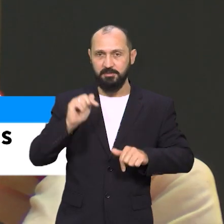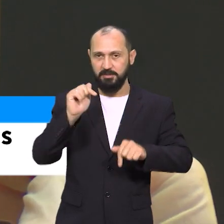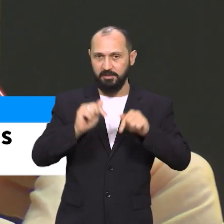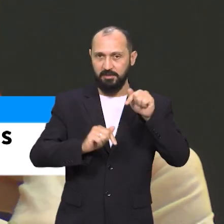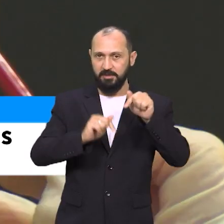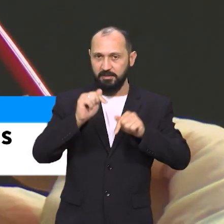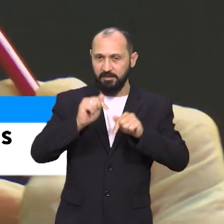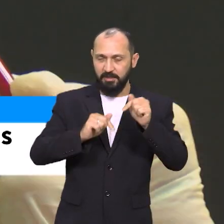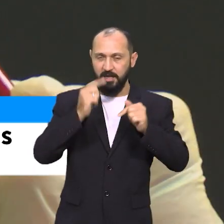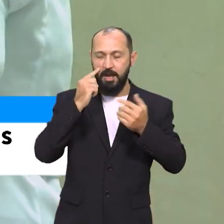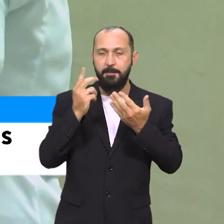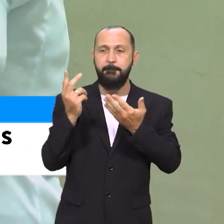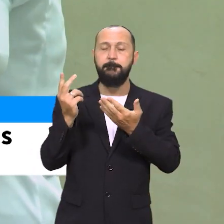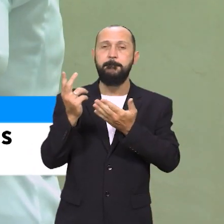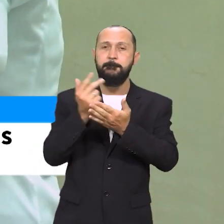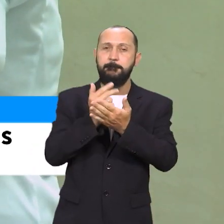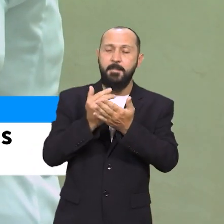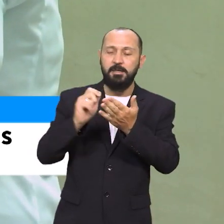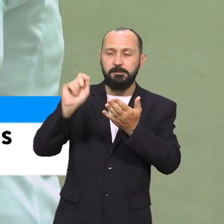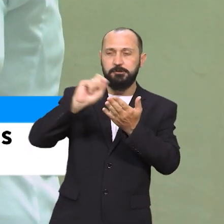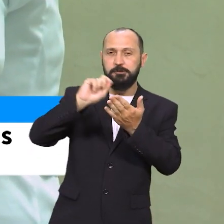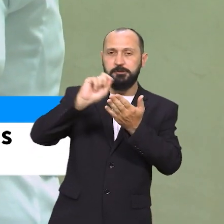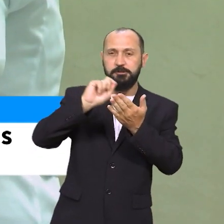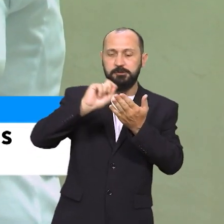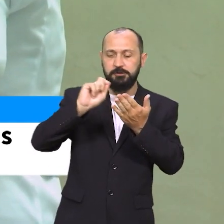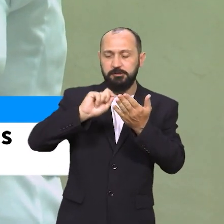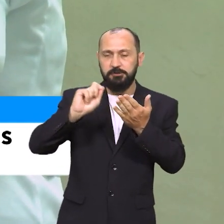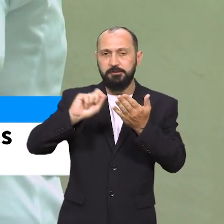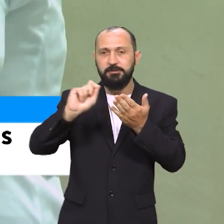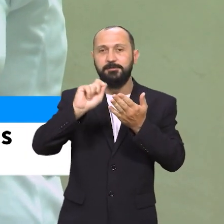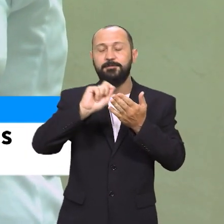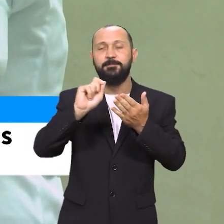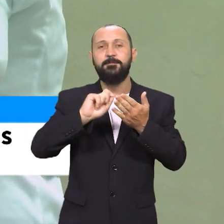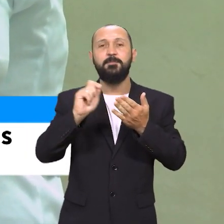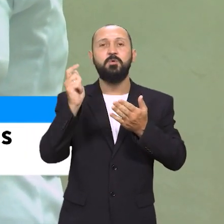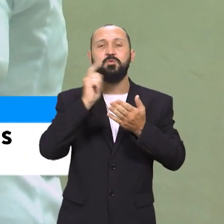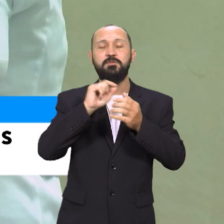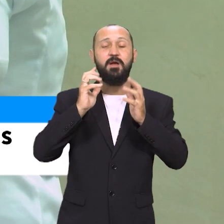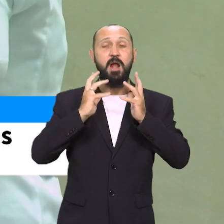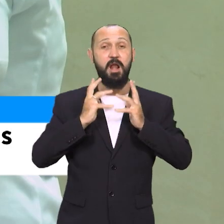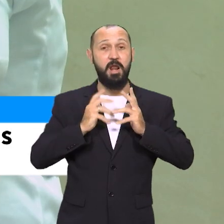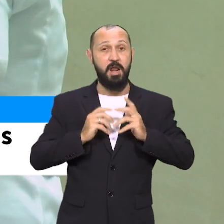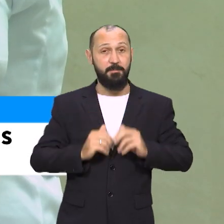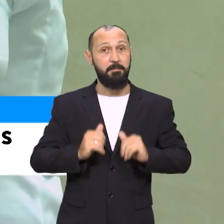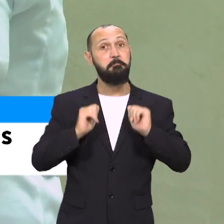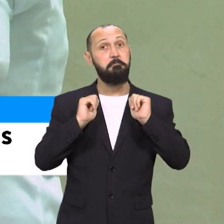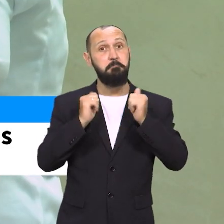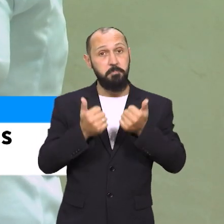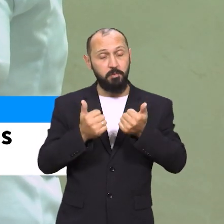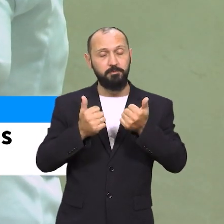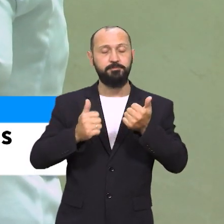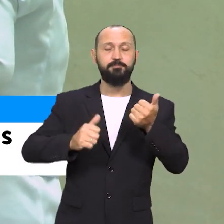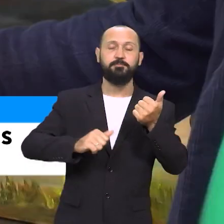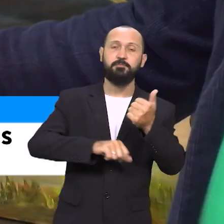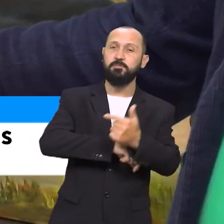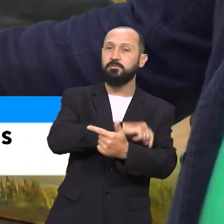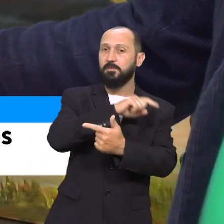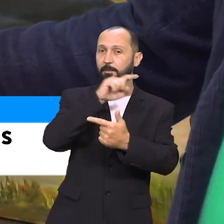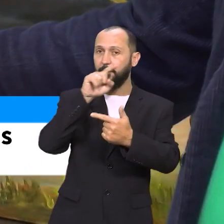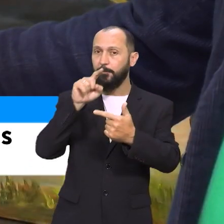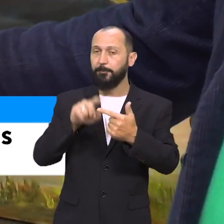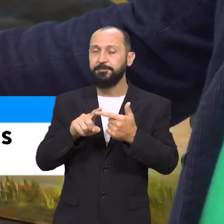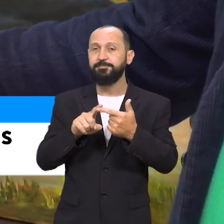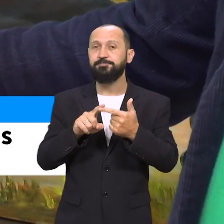química, limpeza mecânica, limpeza manual, né, para se fazer uma boa higienização. Aí